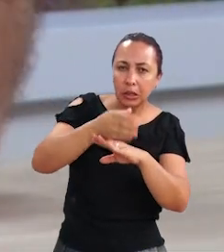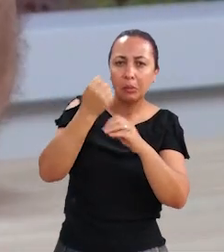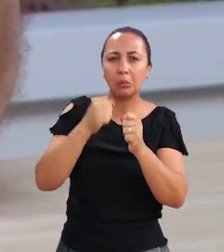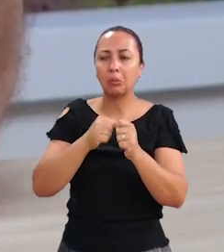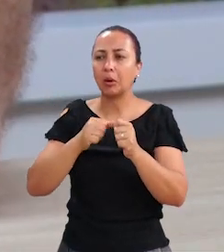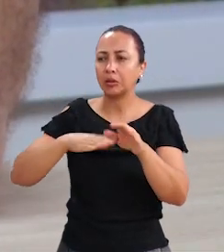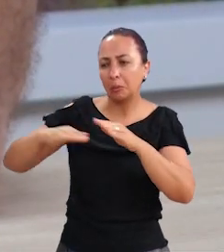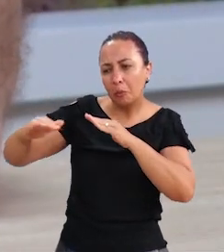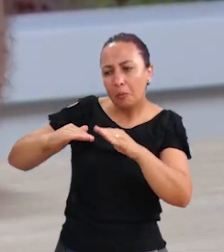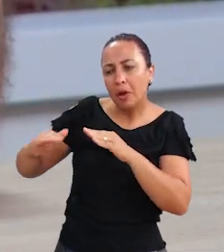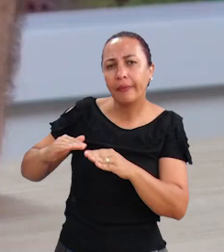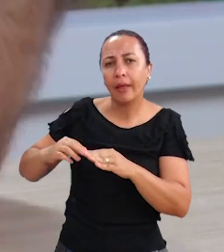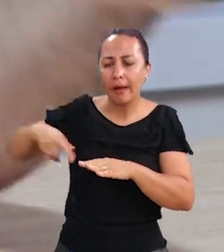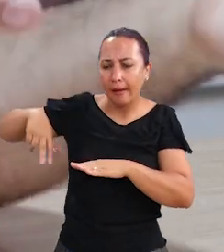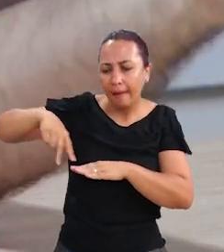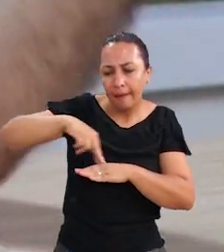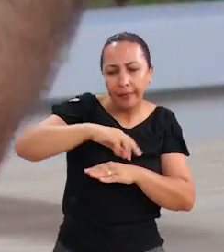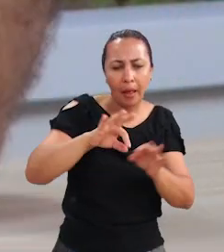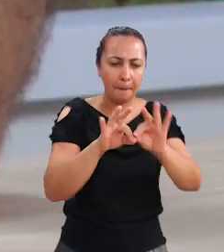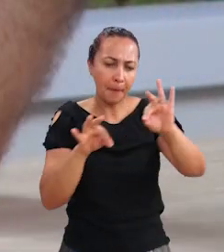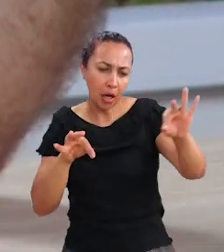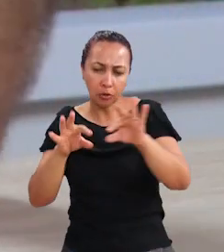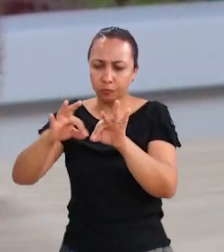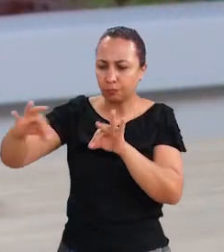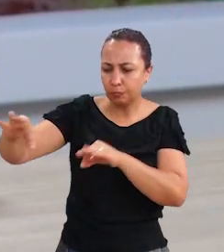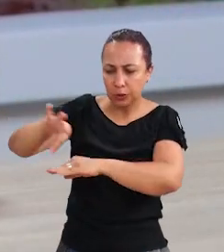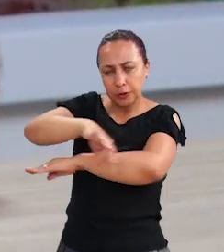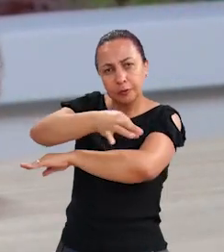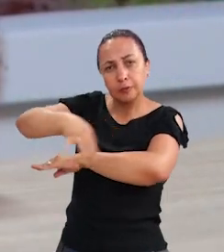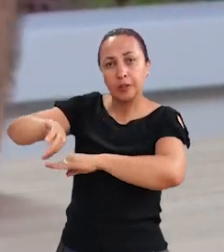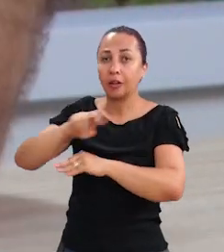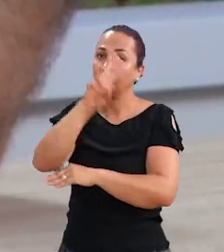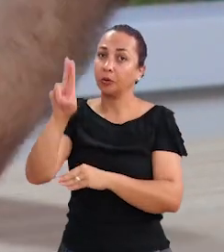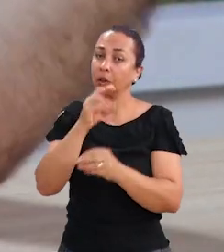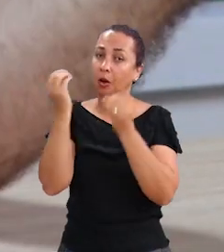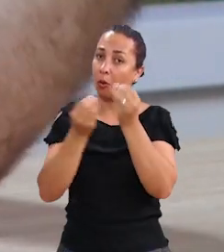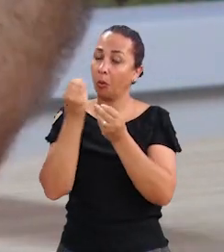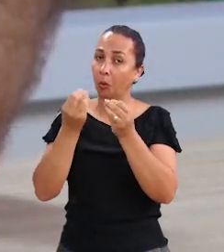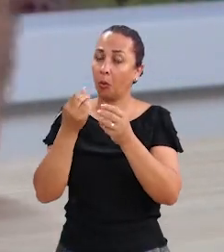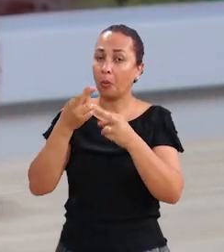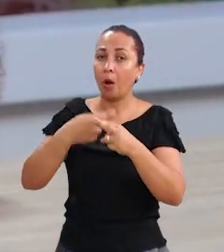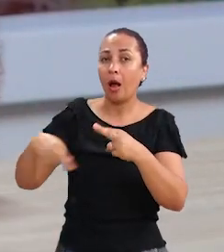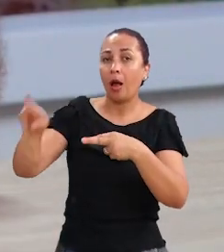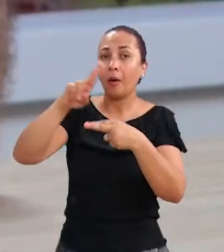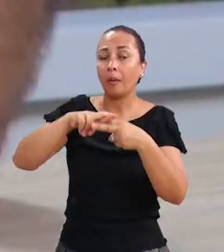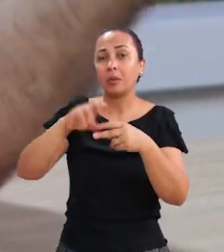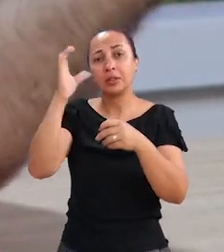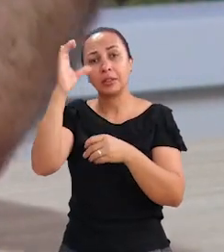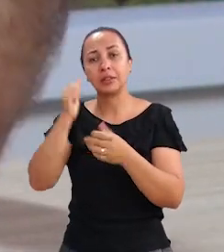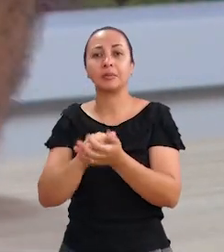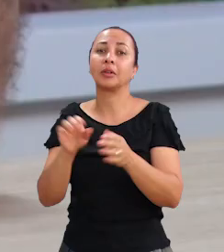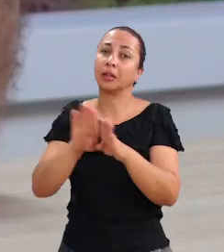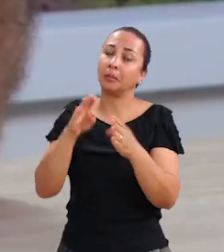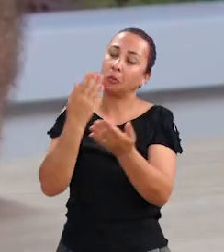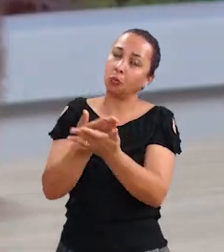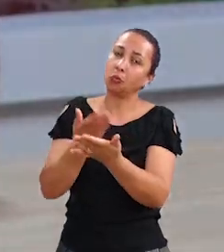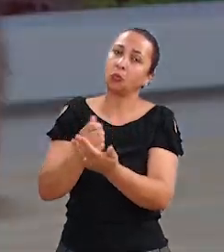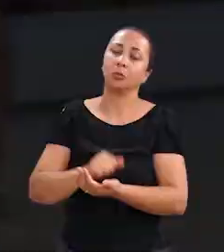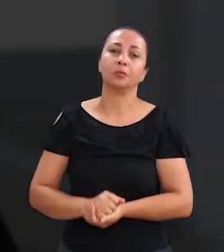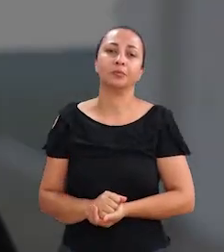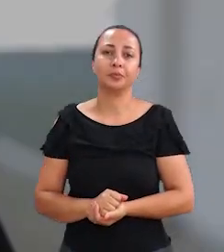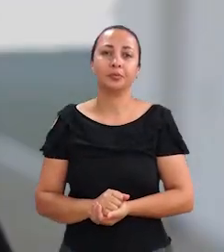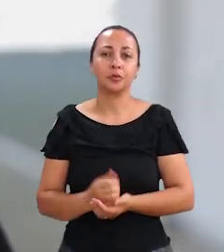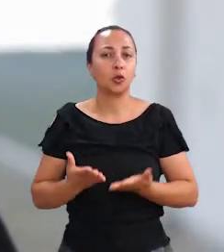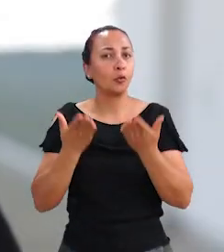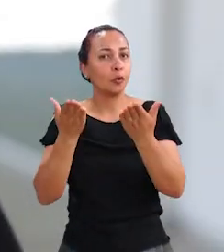entrar, onde você pode olhar, se deslocar dentro dele, tirar medidas e usar aquilo como um recurso científico e didático.